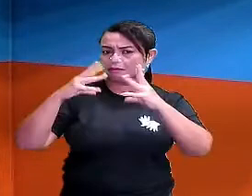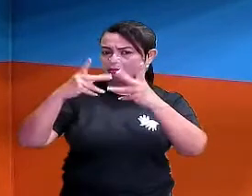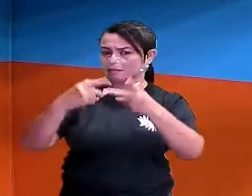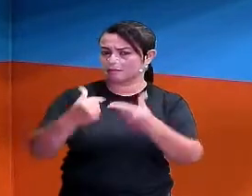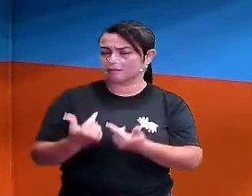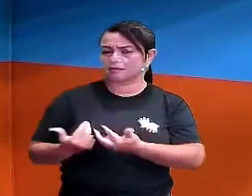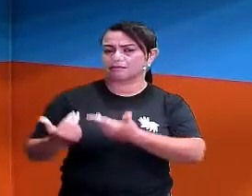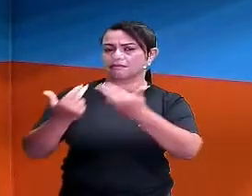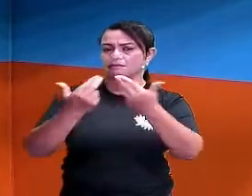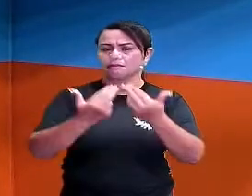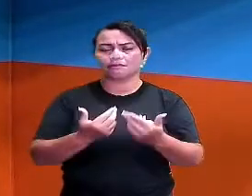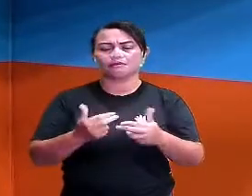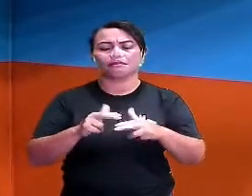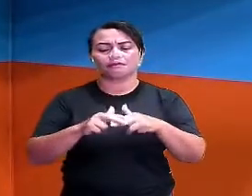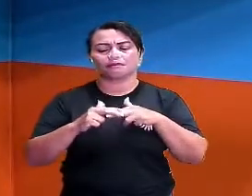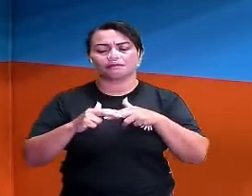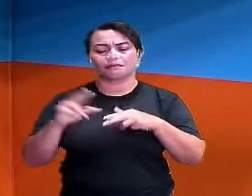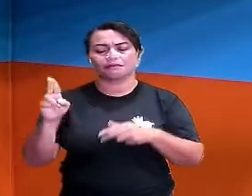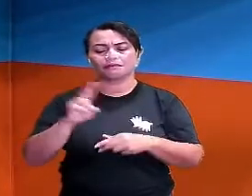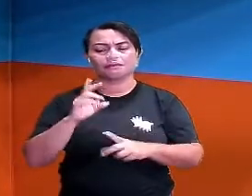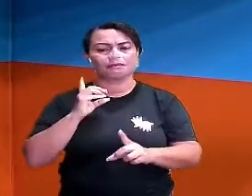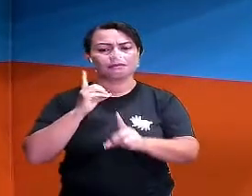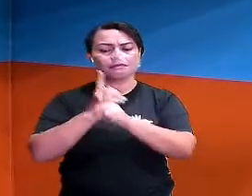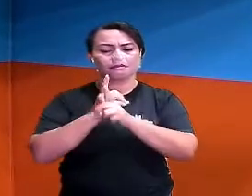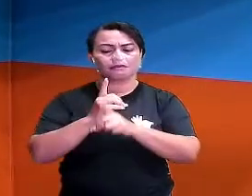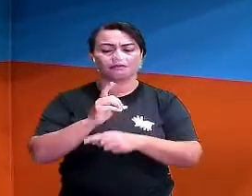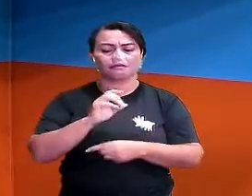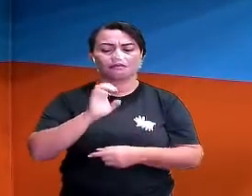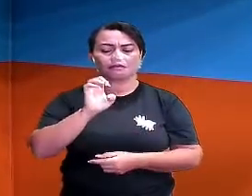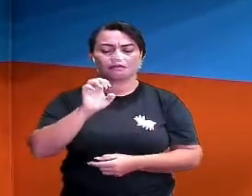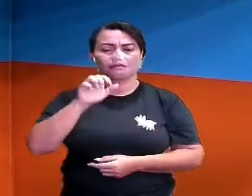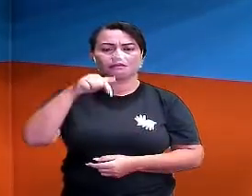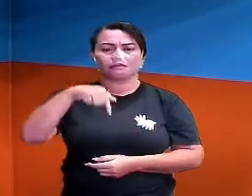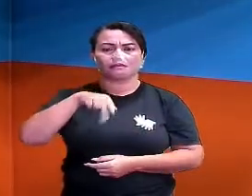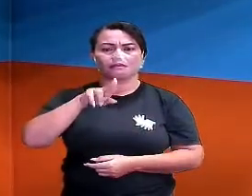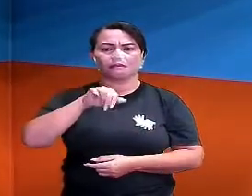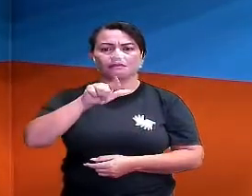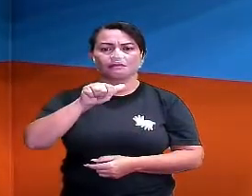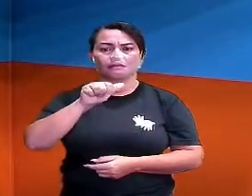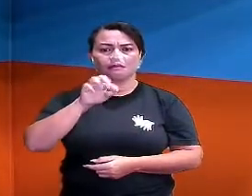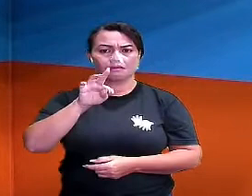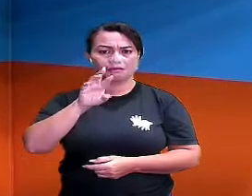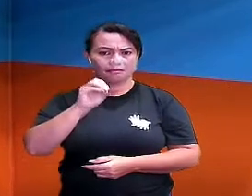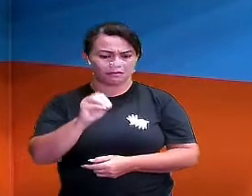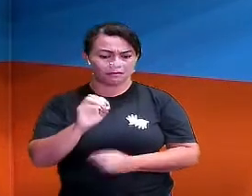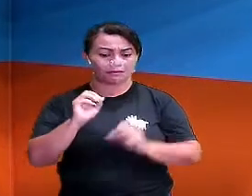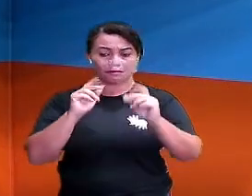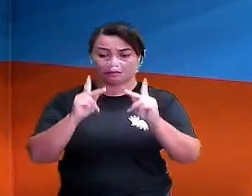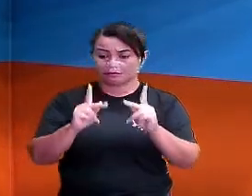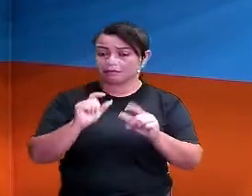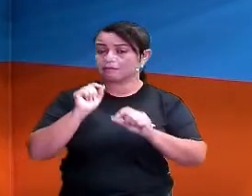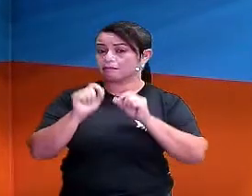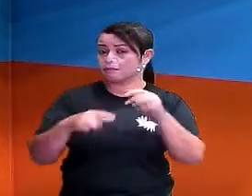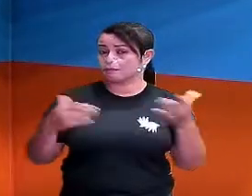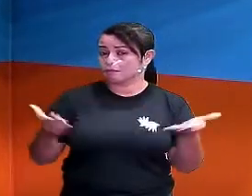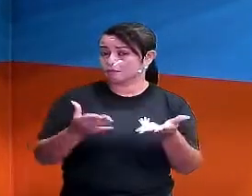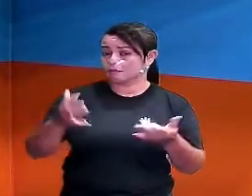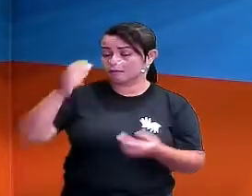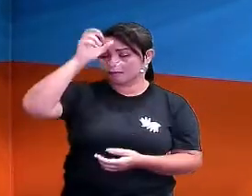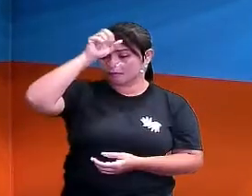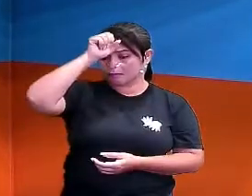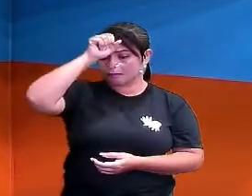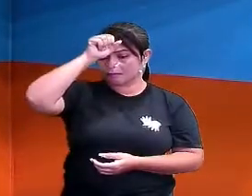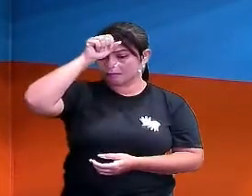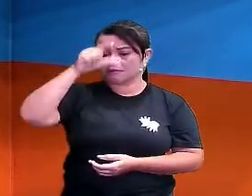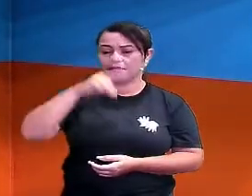medidas congruentes e aí a gente identifica como um triângulo equilátero. Ok? Então, o que é que a gente aprendeu aqui hoje?